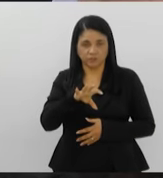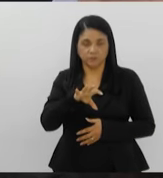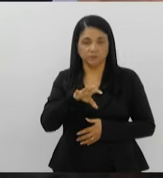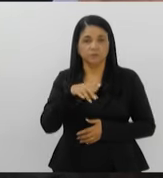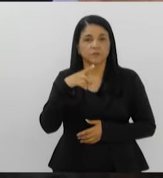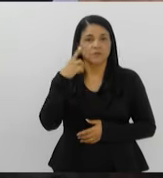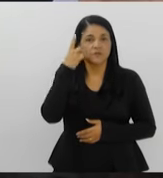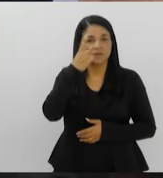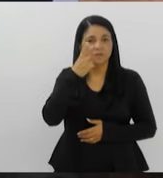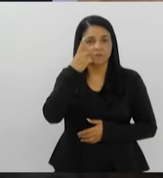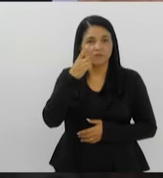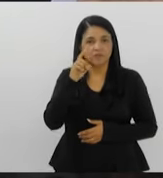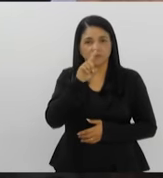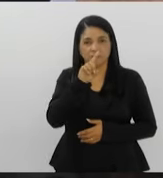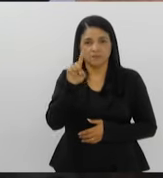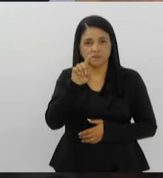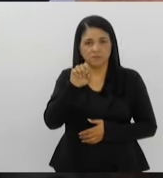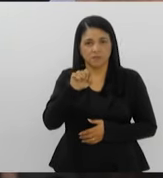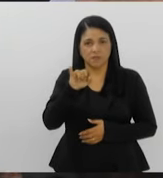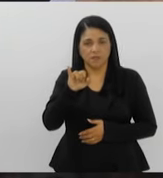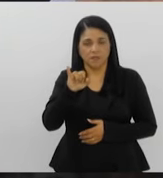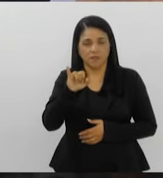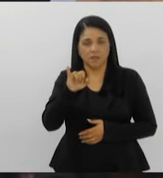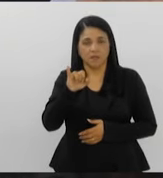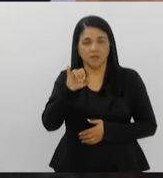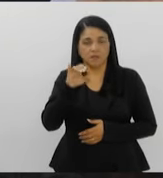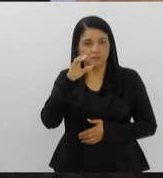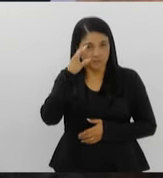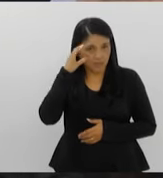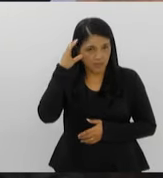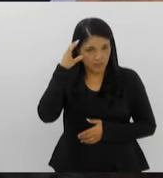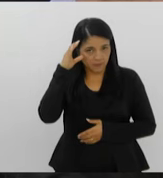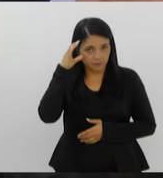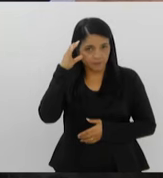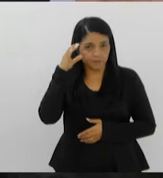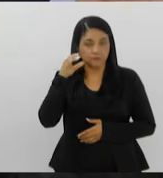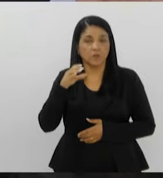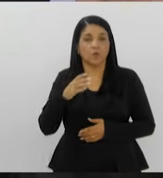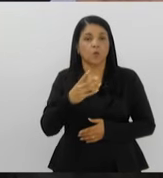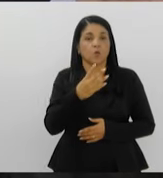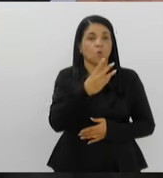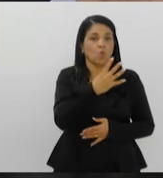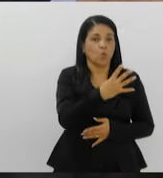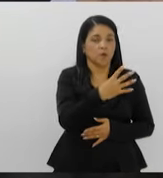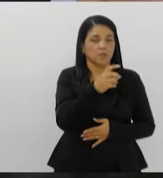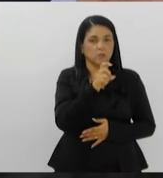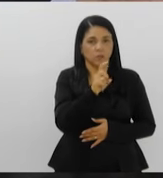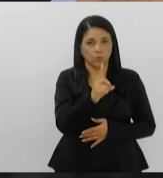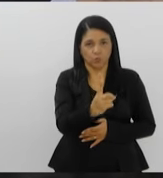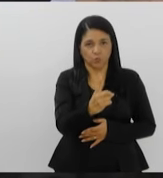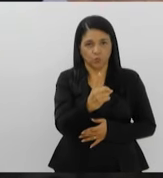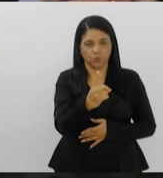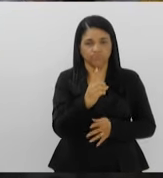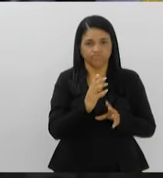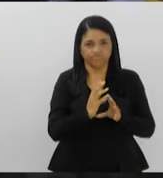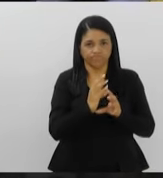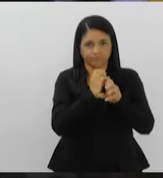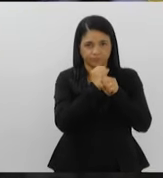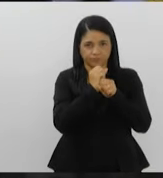deputada Célia Jordão, perfazendo total de 41 votos.